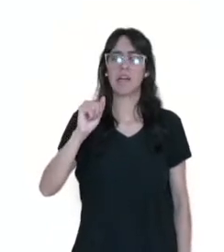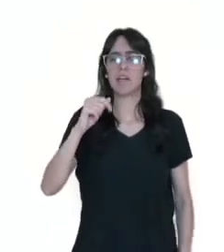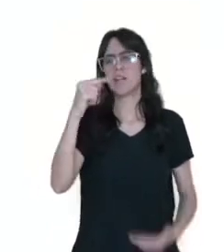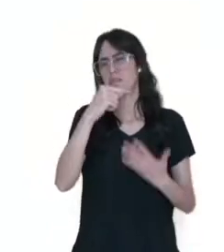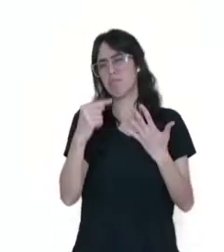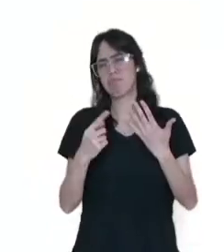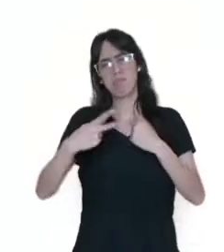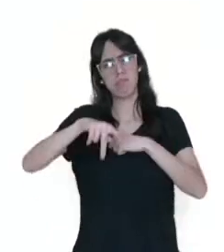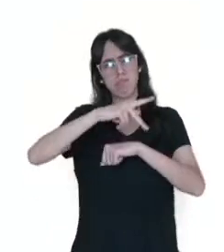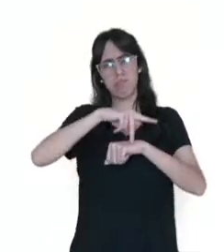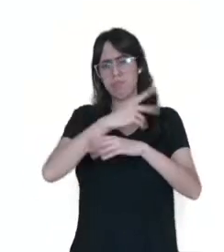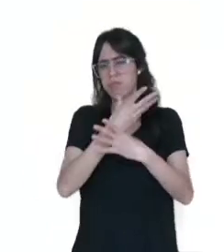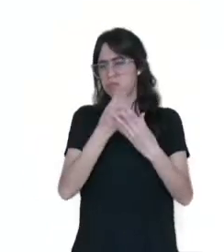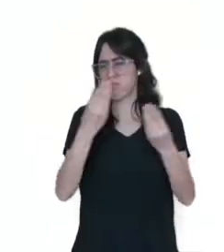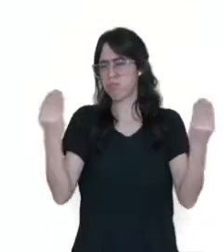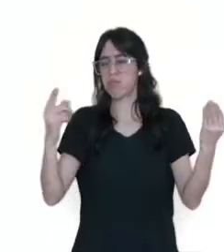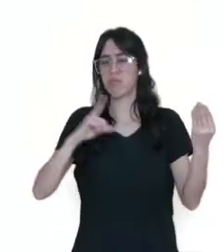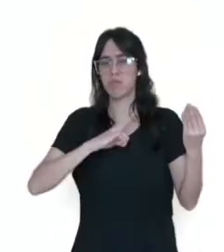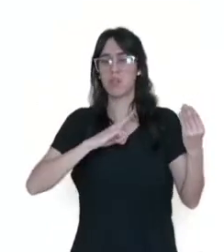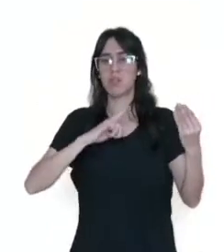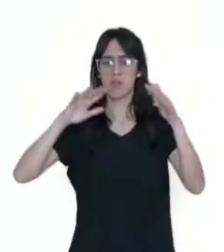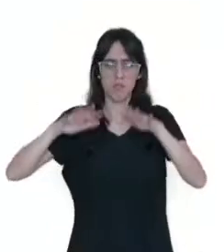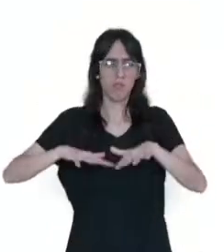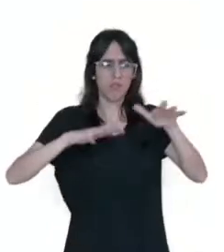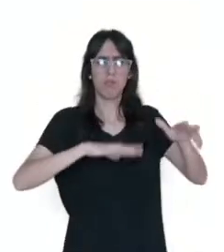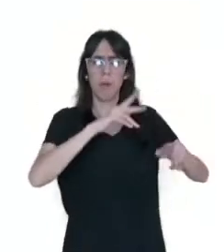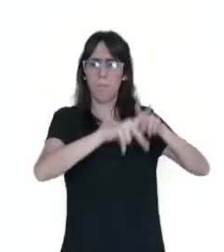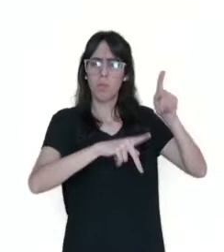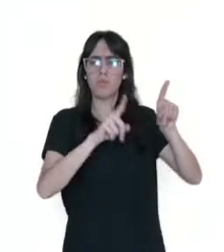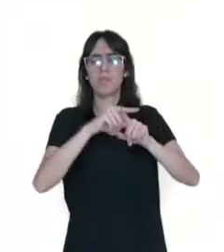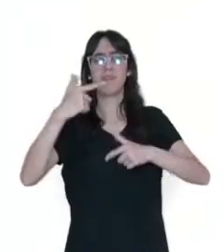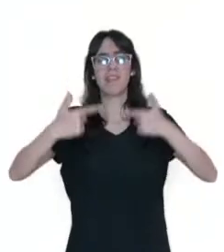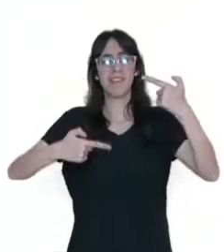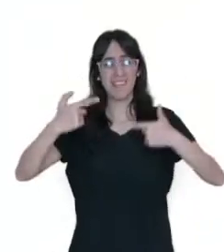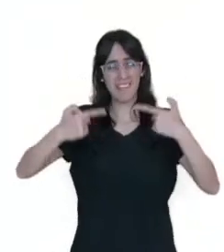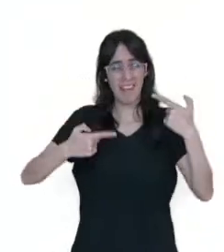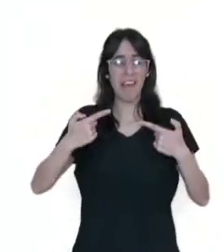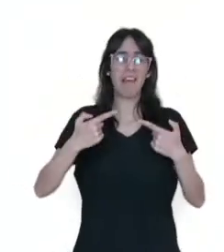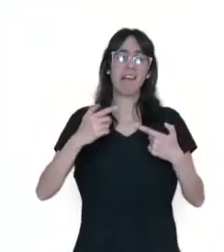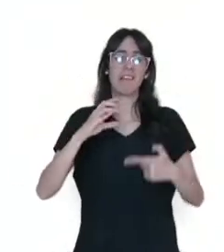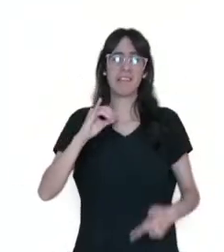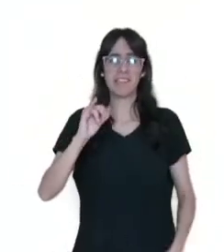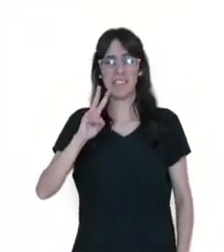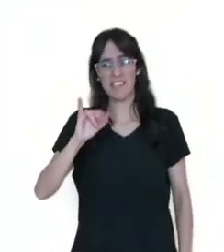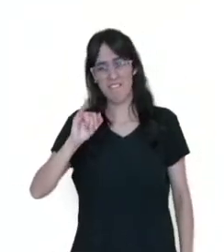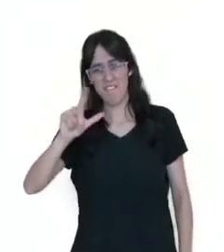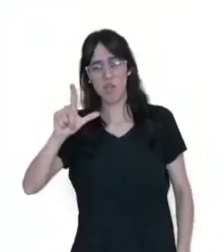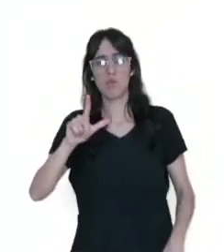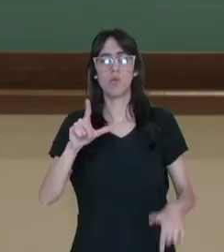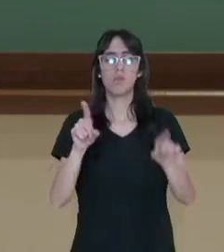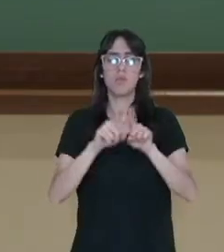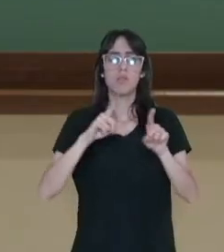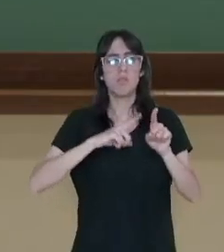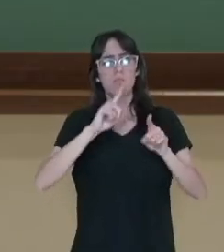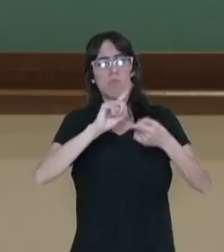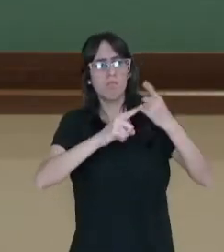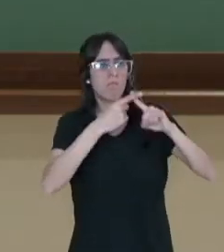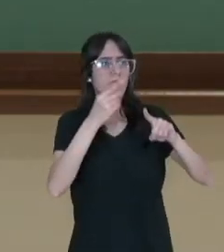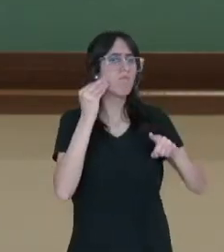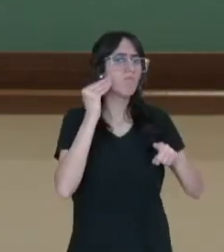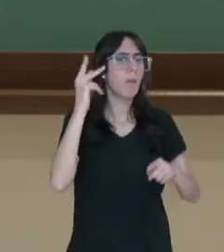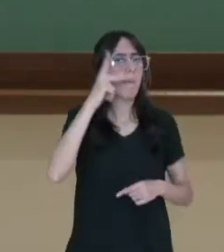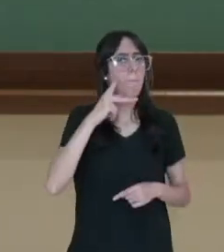países. Mobilizações populares, guerras civis, acordos políticos resultaram então no fim dos